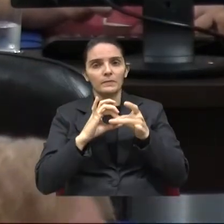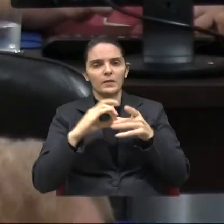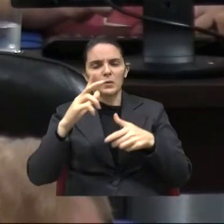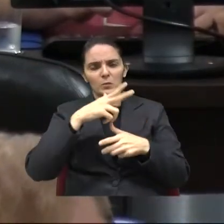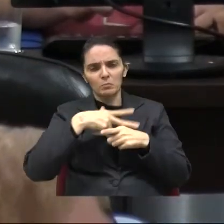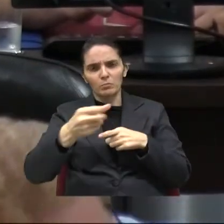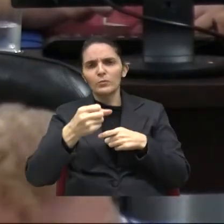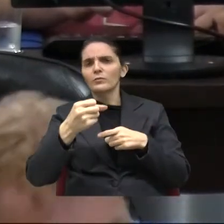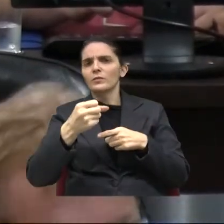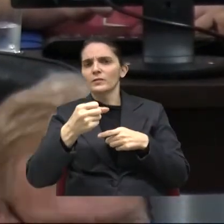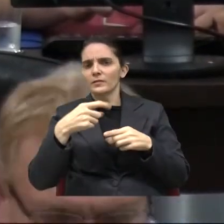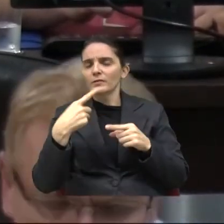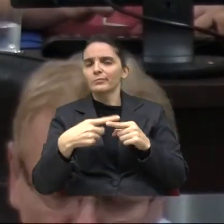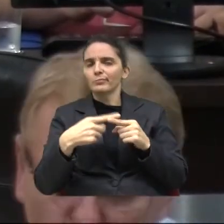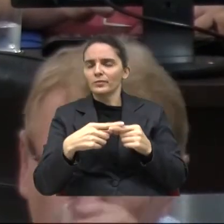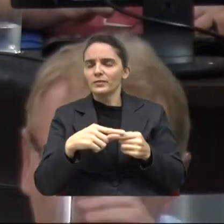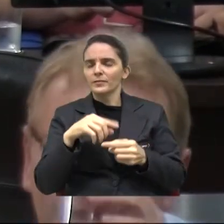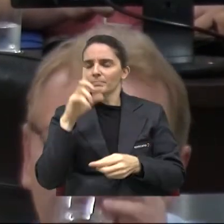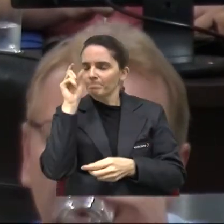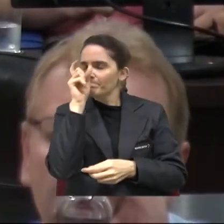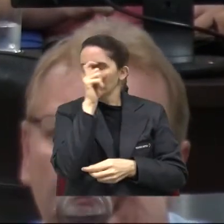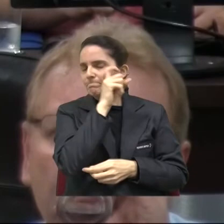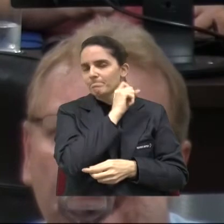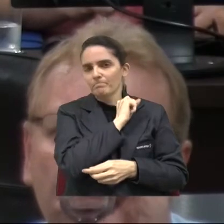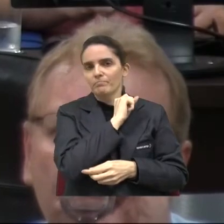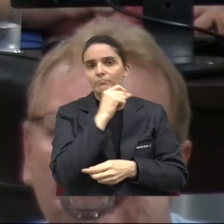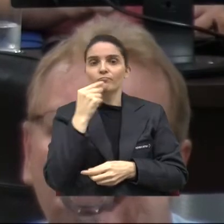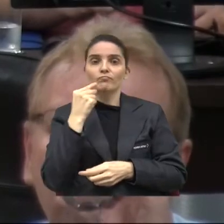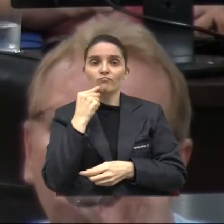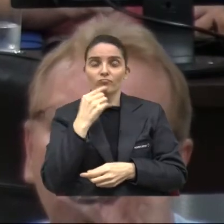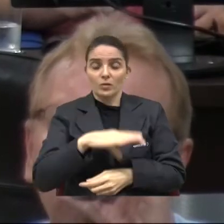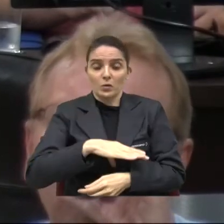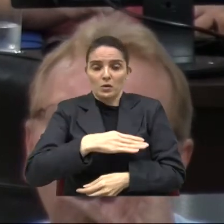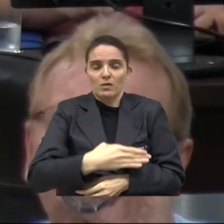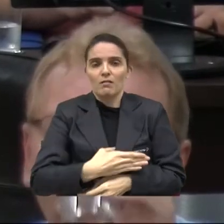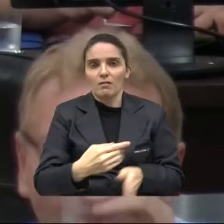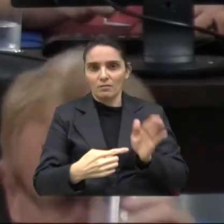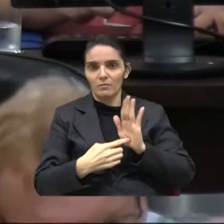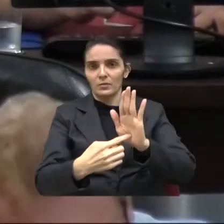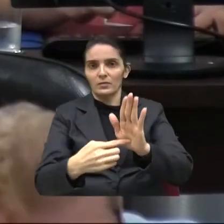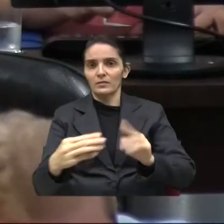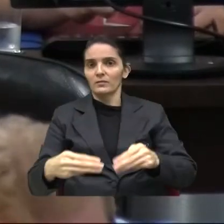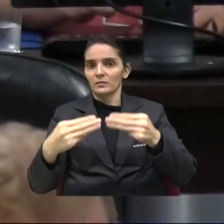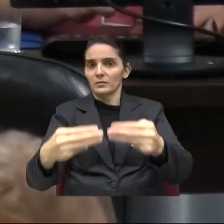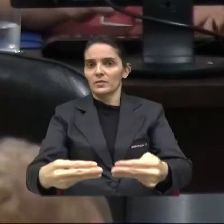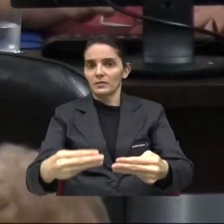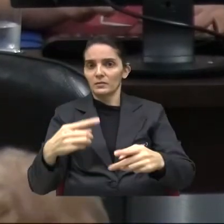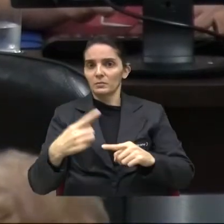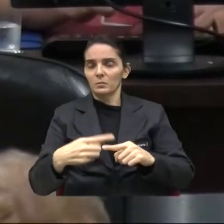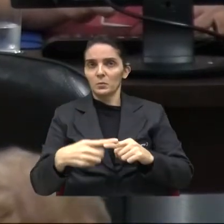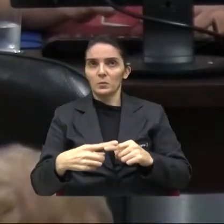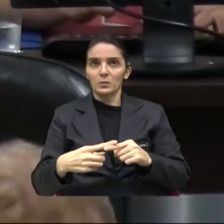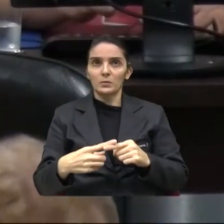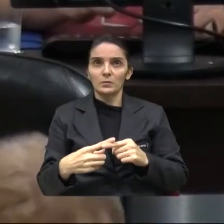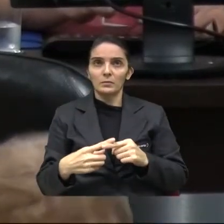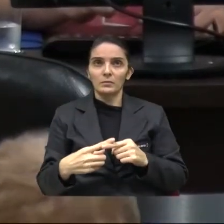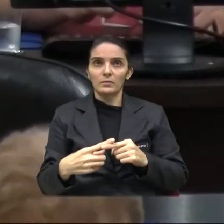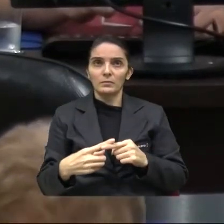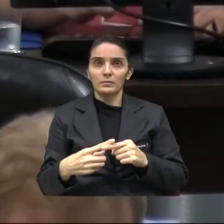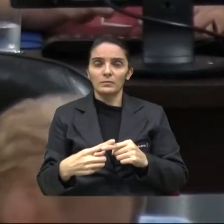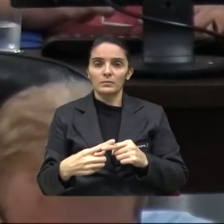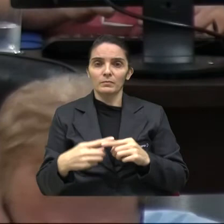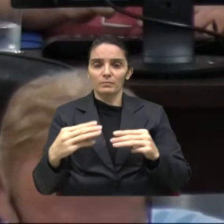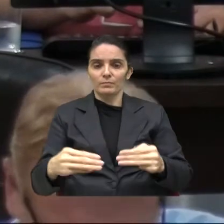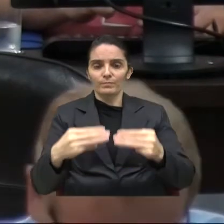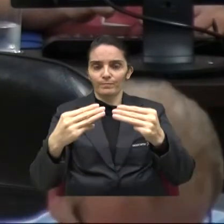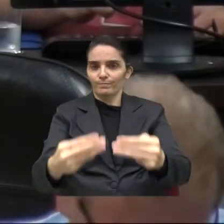porque é uma batalha triste, O Cleito foi corajoso de apresentar uma moção, porque é uma moção que, na realidade, eu acho que nenhum vereador